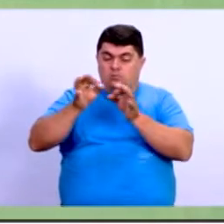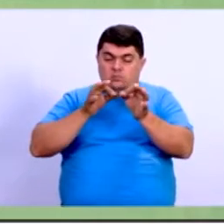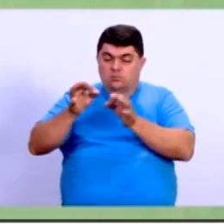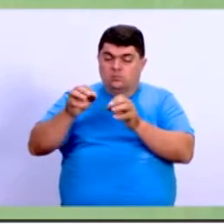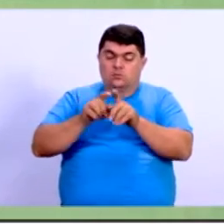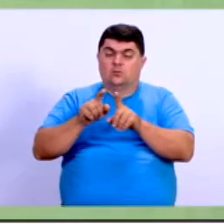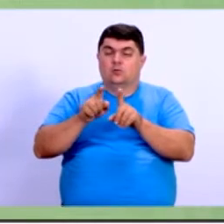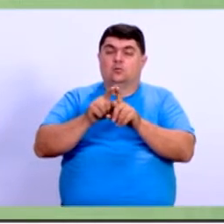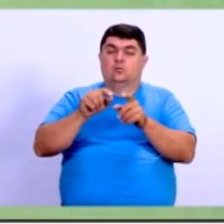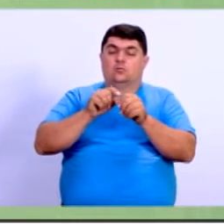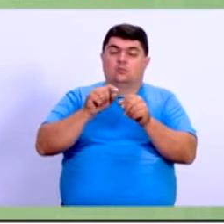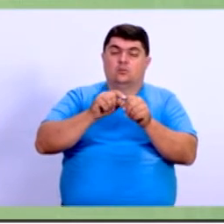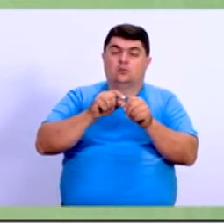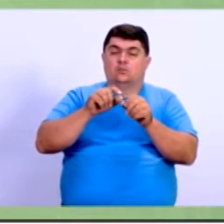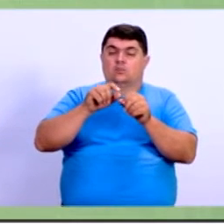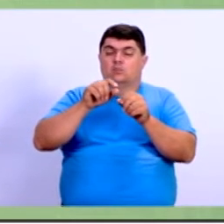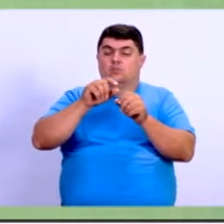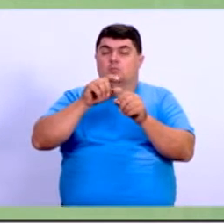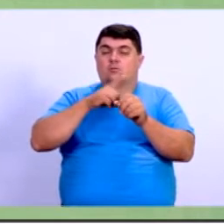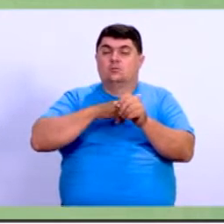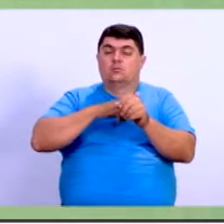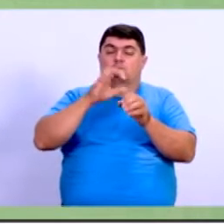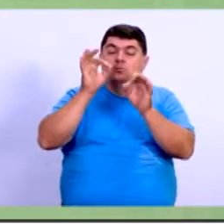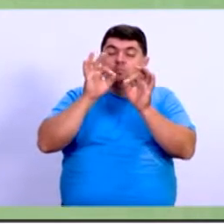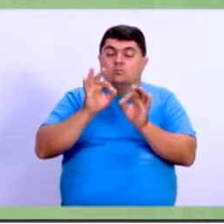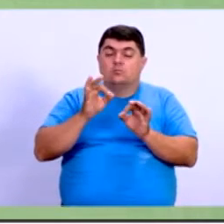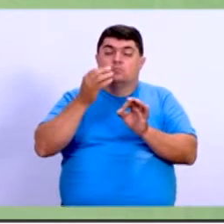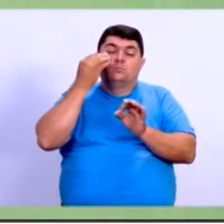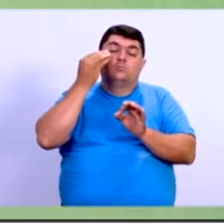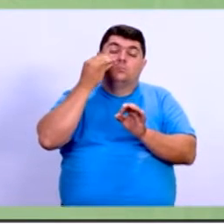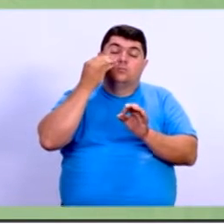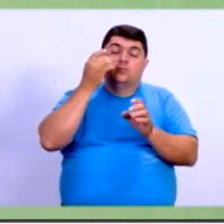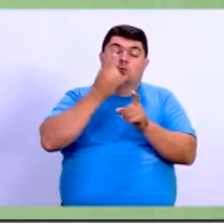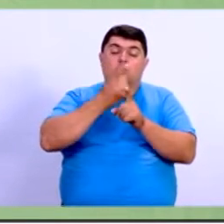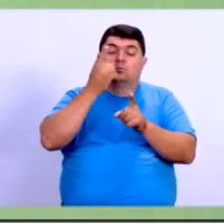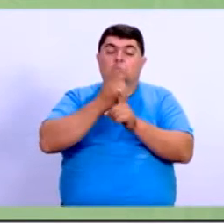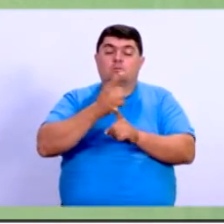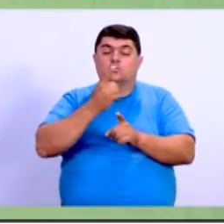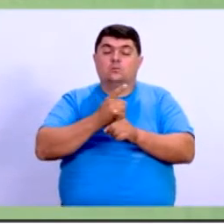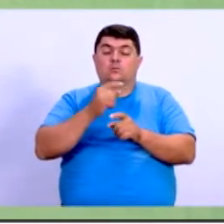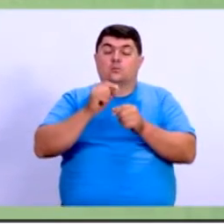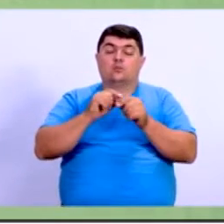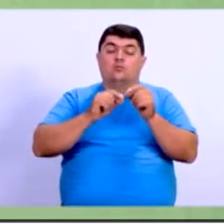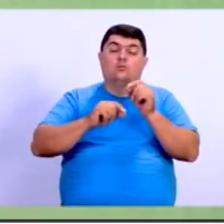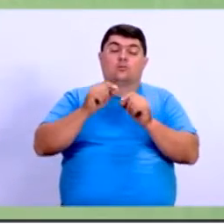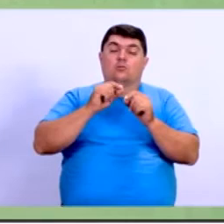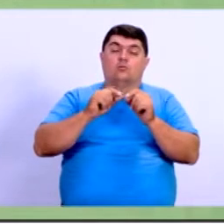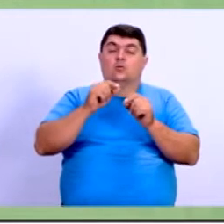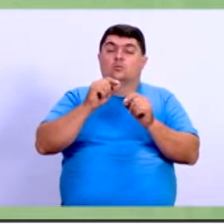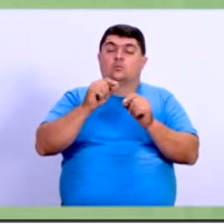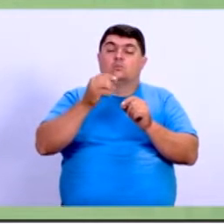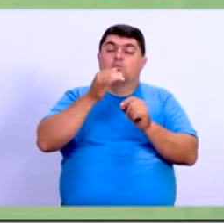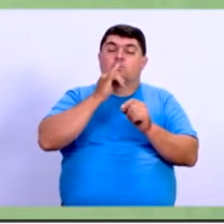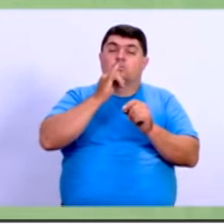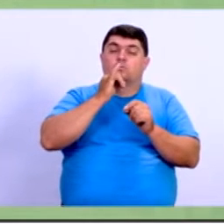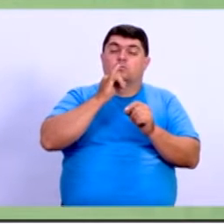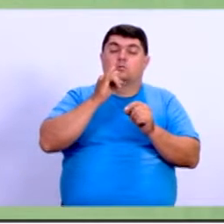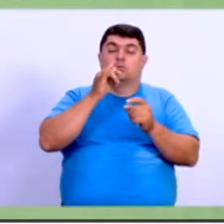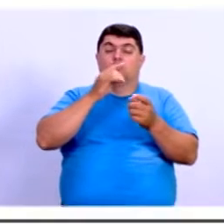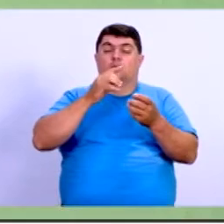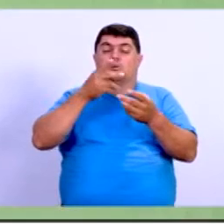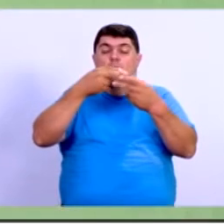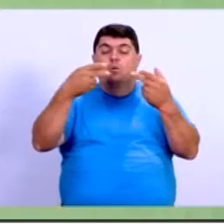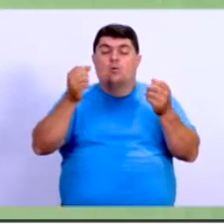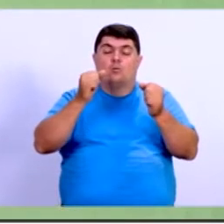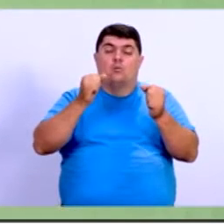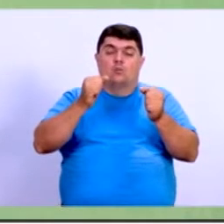que caracteriza os componentes independentes que vão interagir de forma que os objetos possam interagir dentro